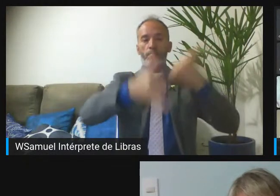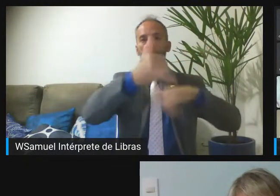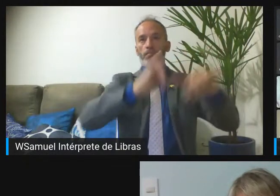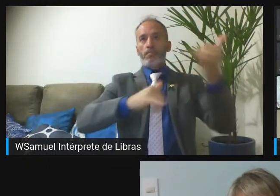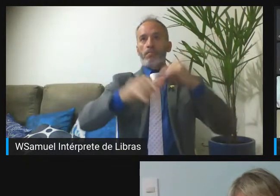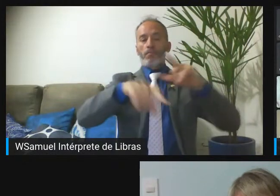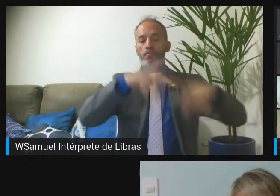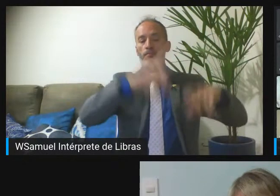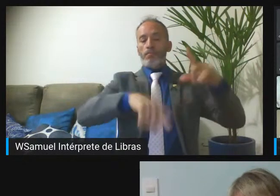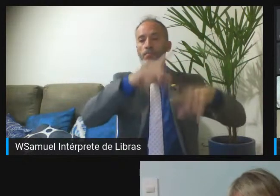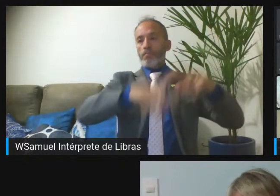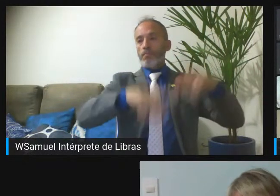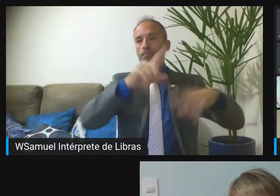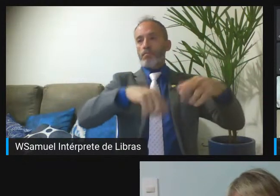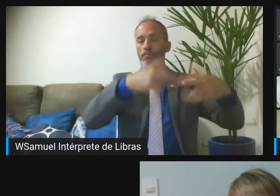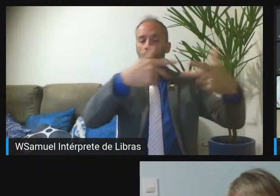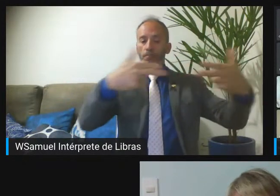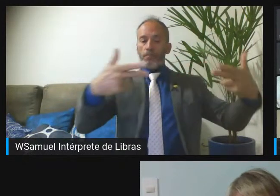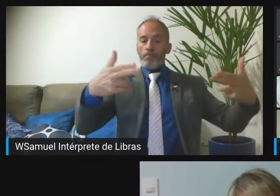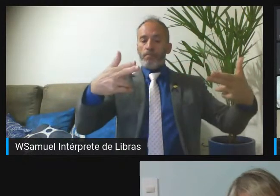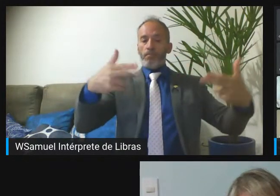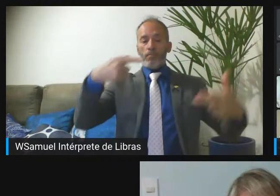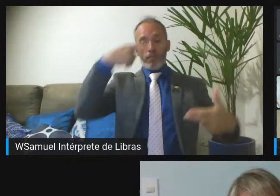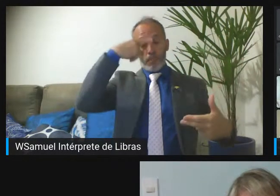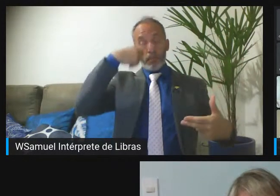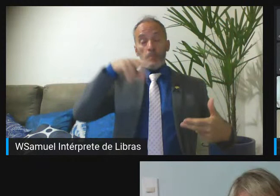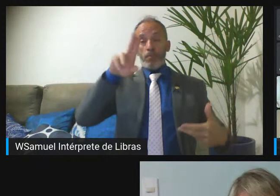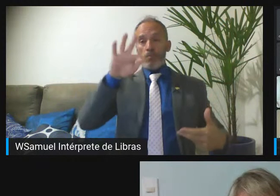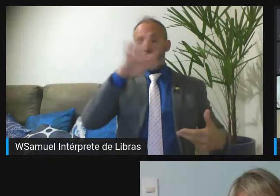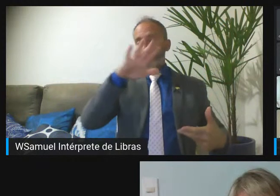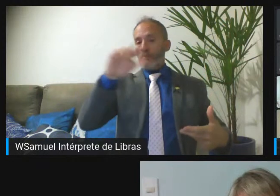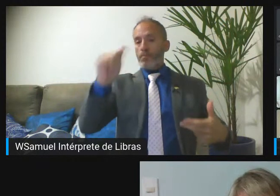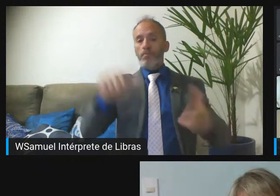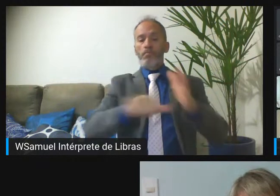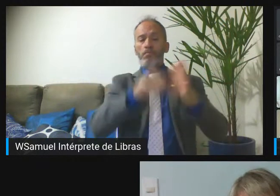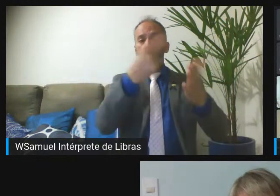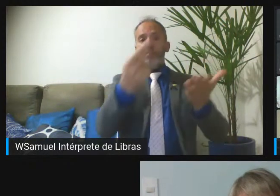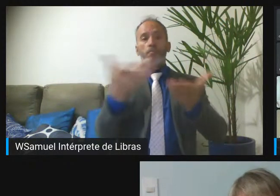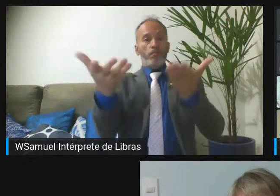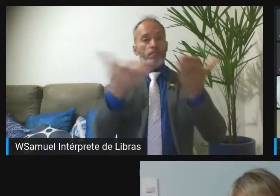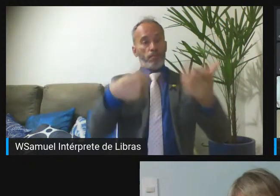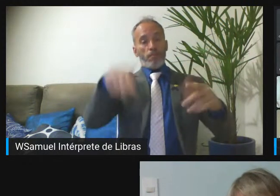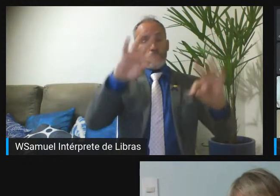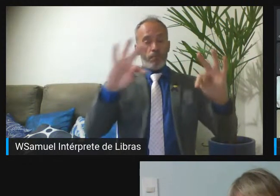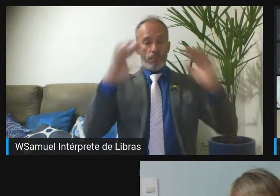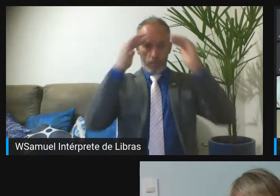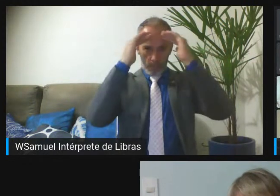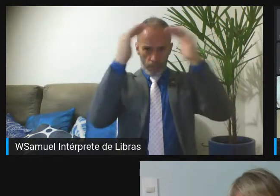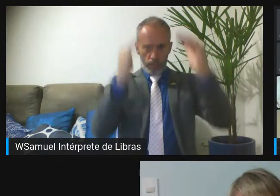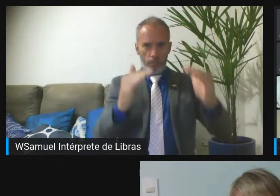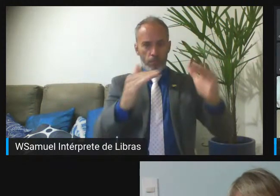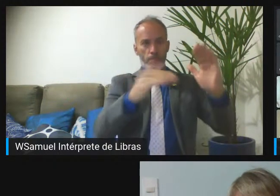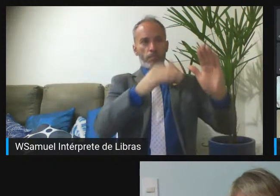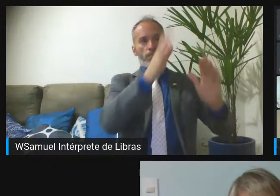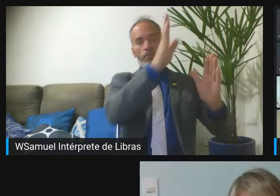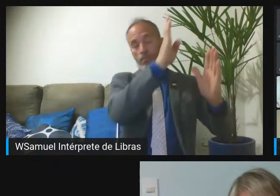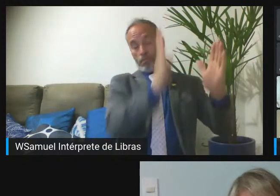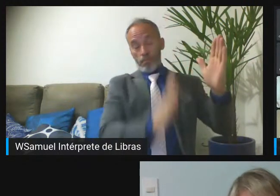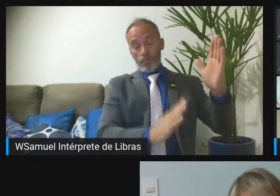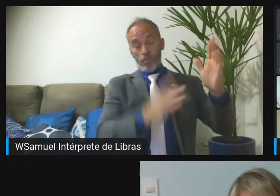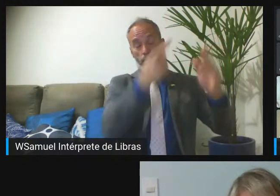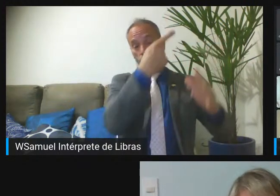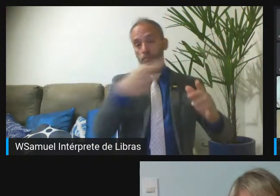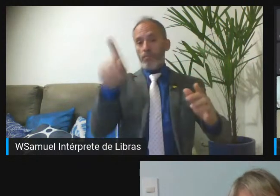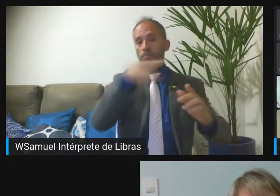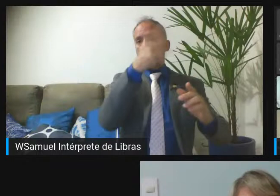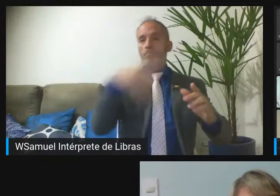de Materiais, da Universidade Federal de Lavras. E como primeiro ato, convido a todos para, em posição de respeito,